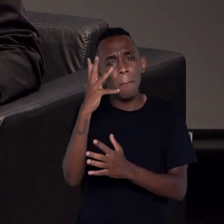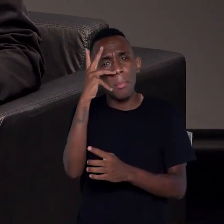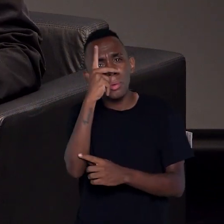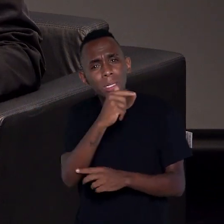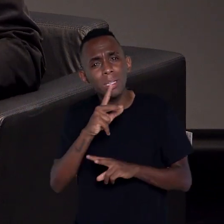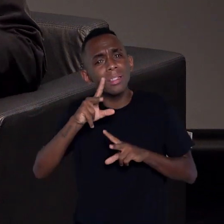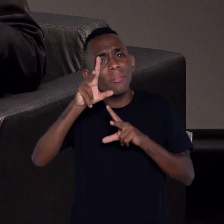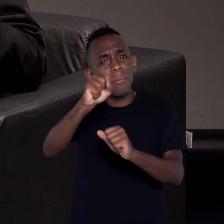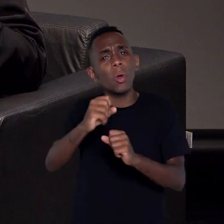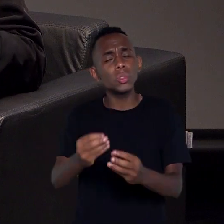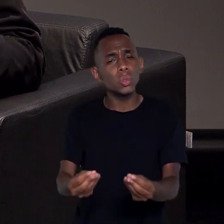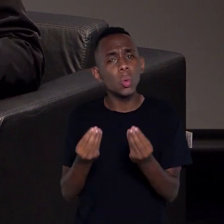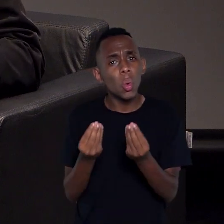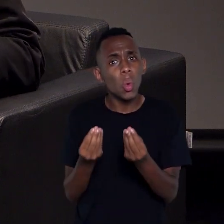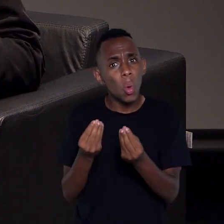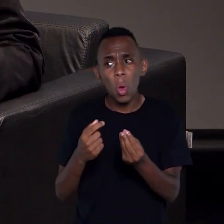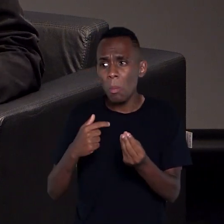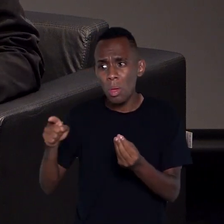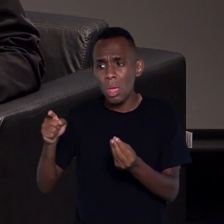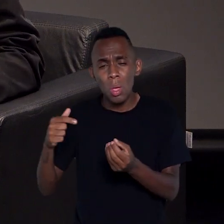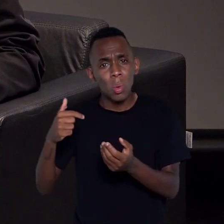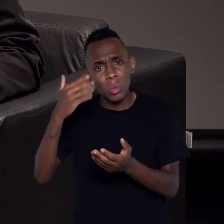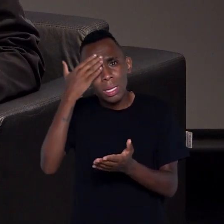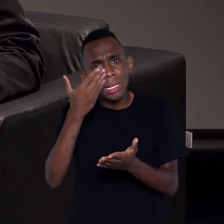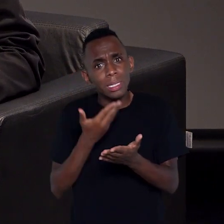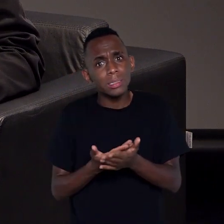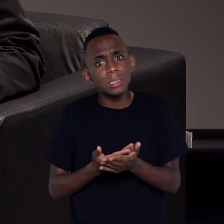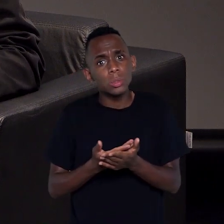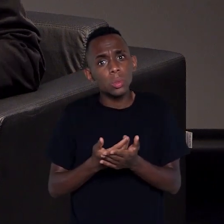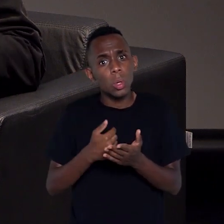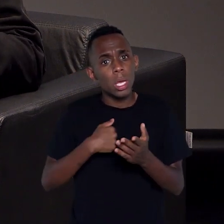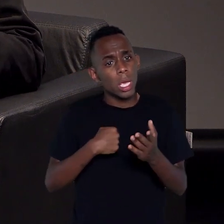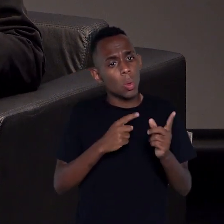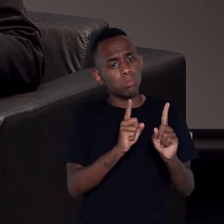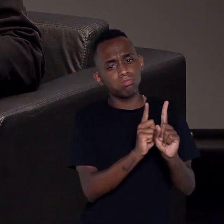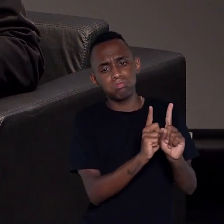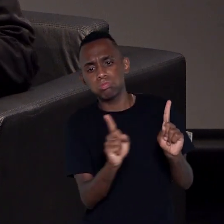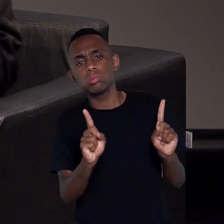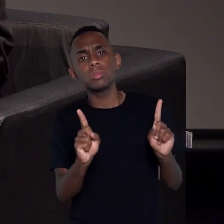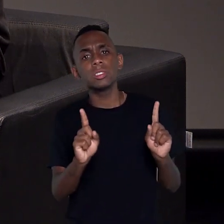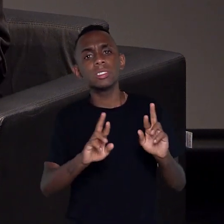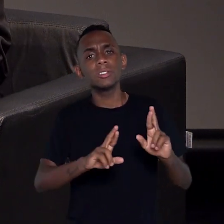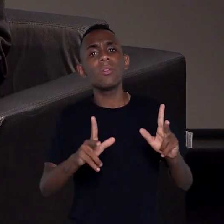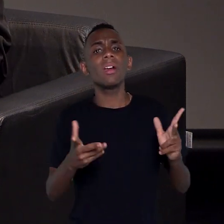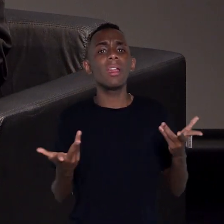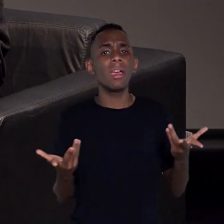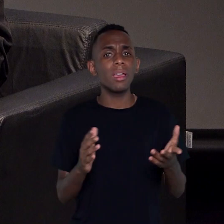tão forte. Como é que... Eu não acredito que você esteja neste